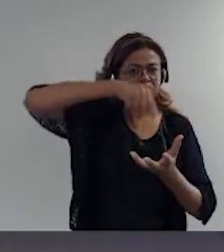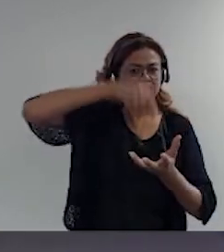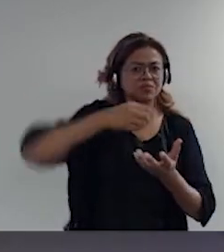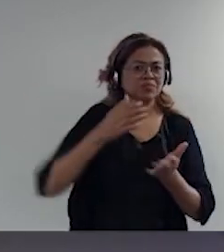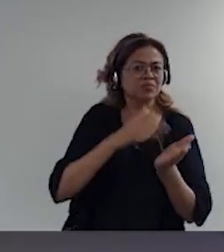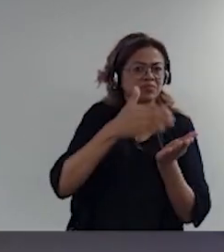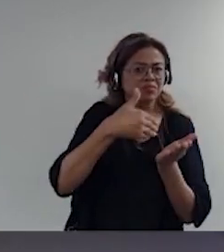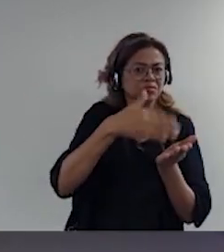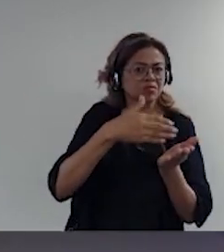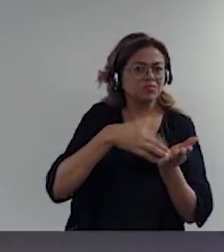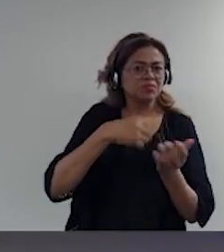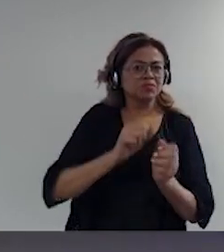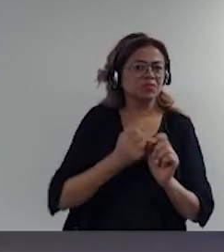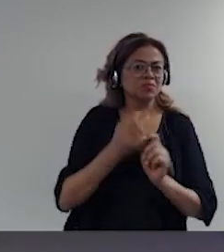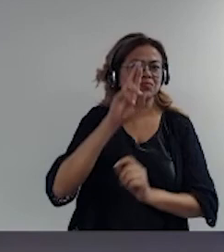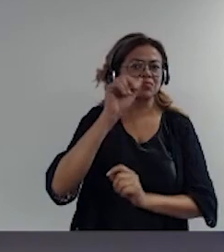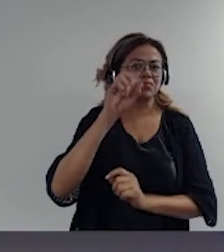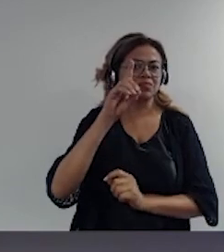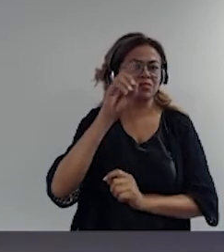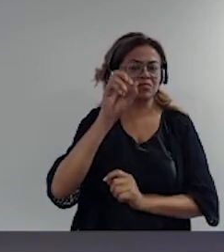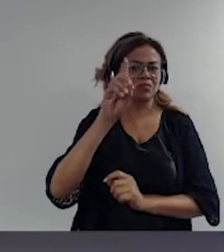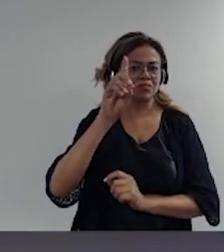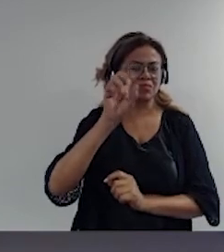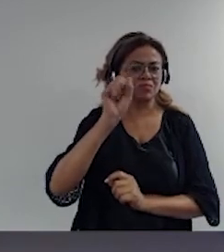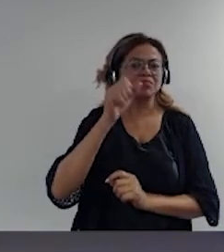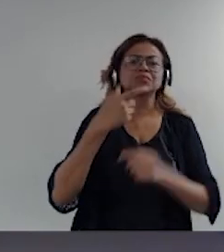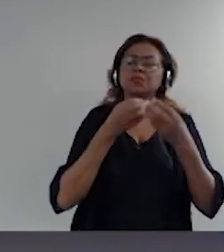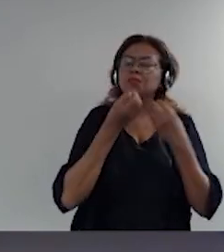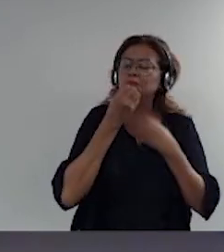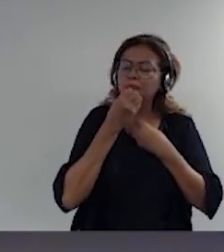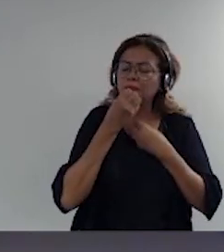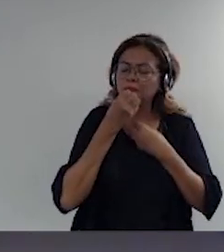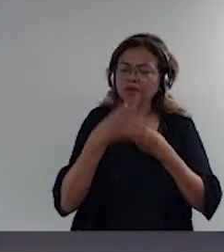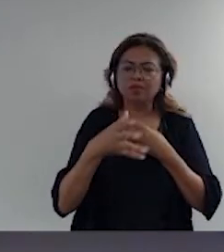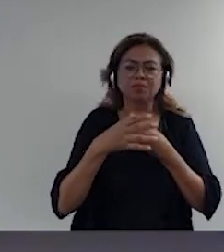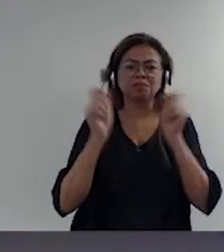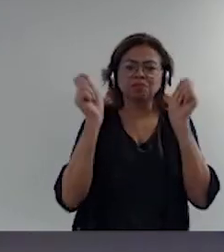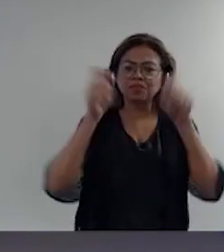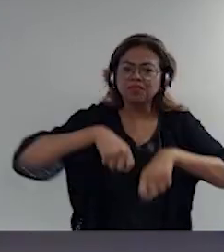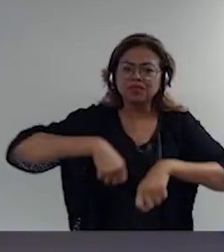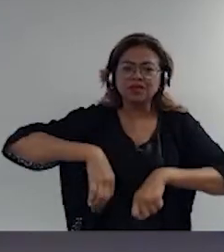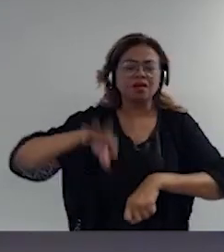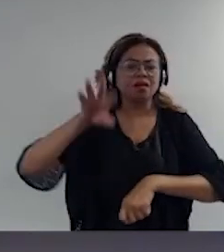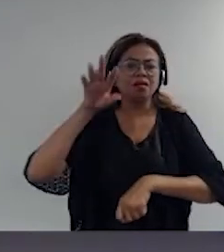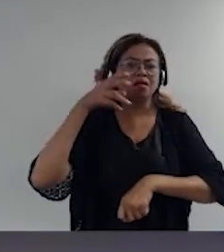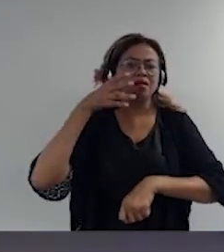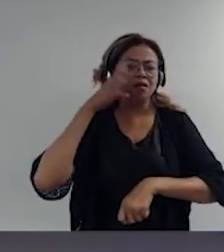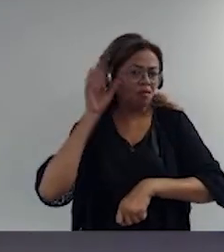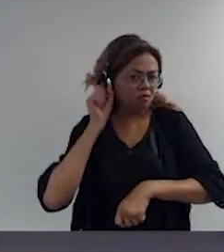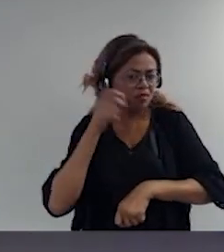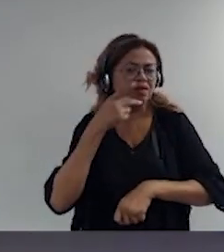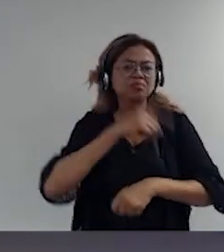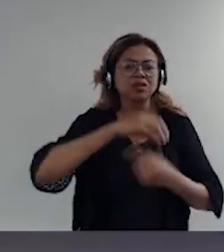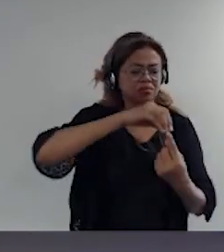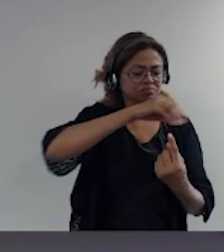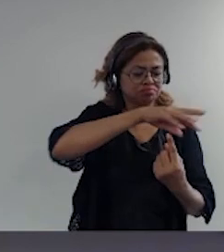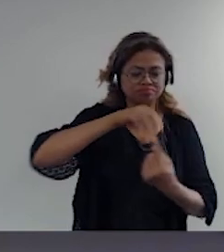Guinness Book. Então, muito obrigado. Foi muito bom poder ouvi-los e poder moderar